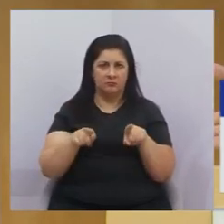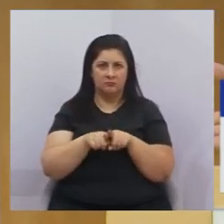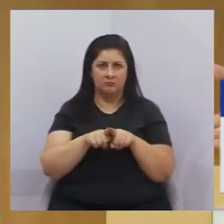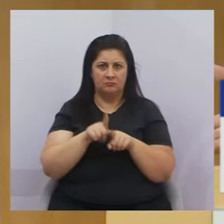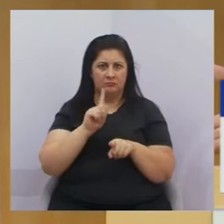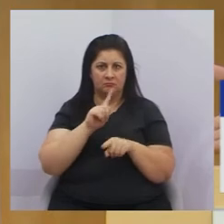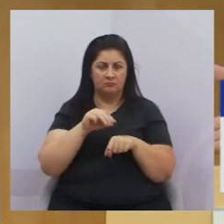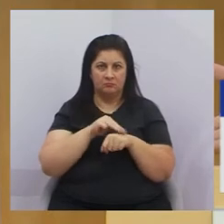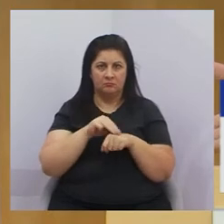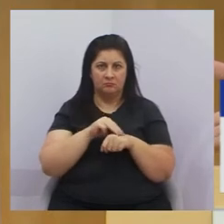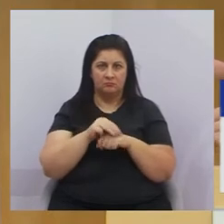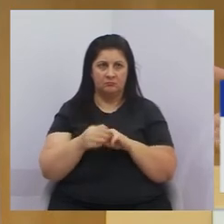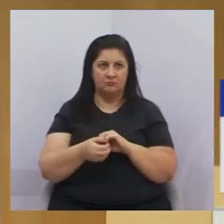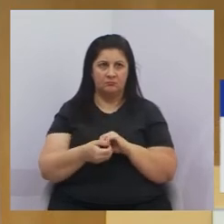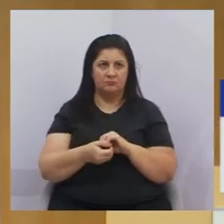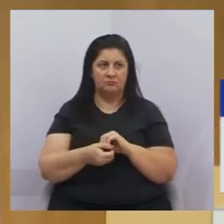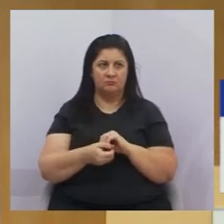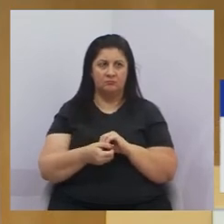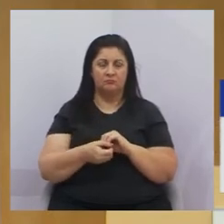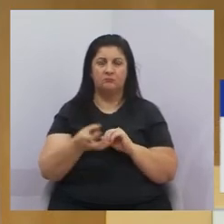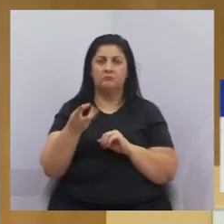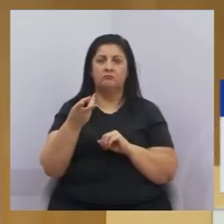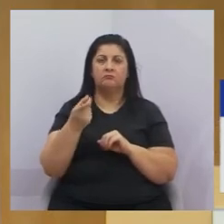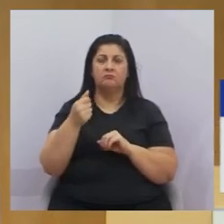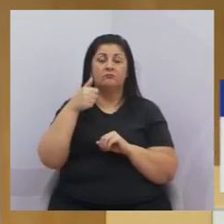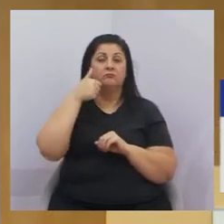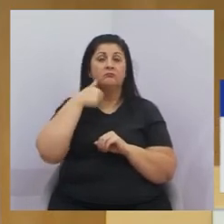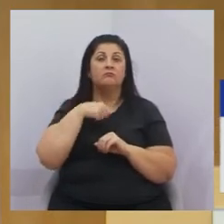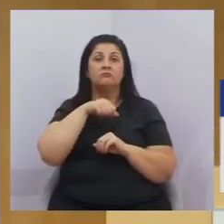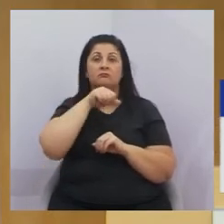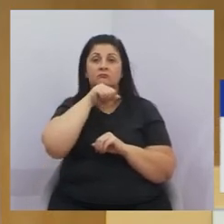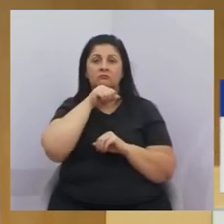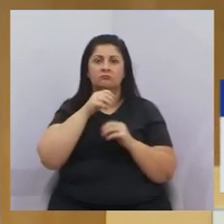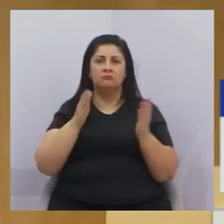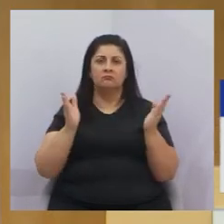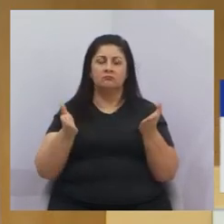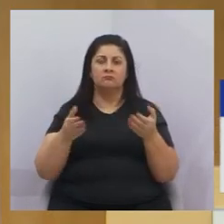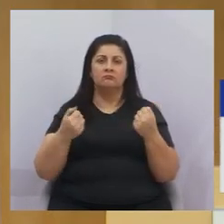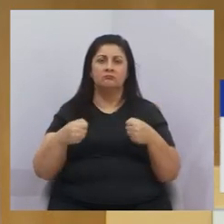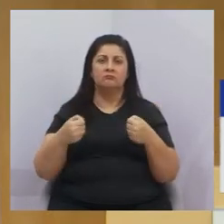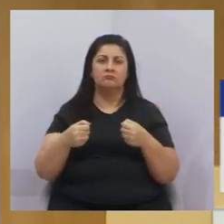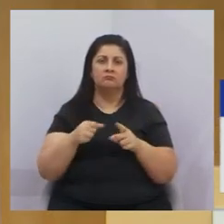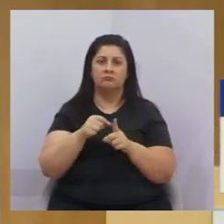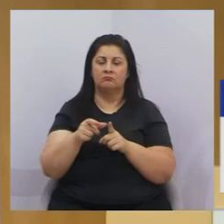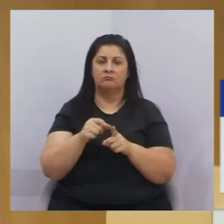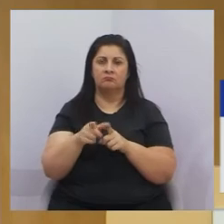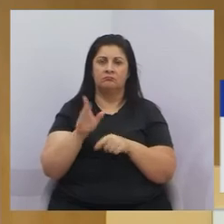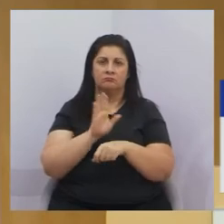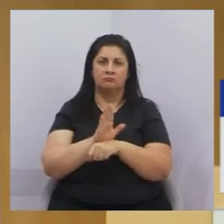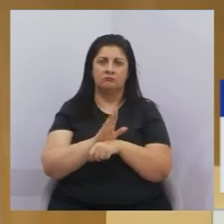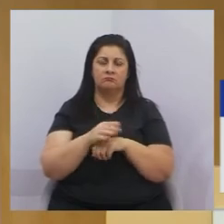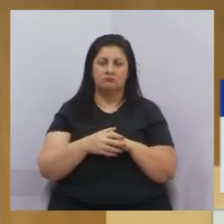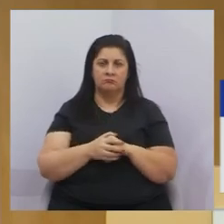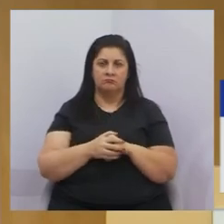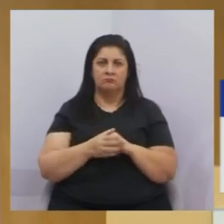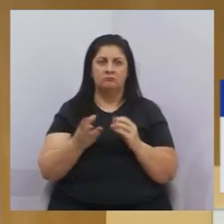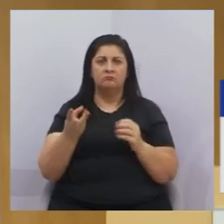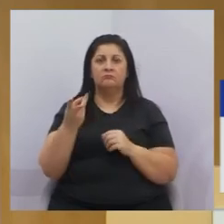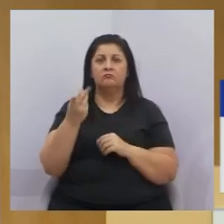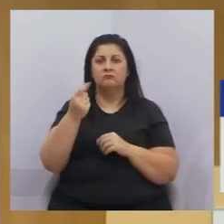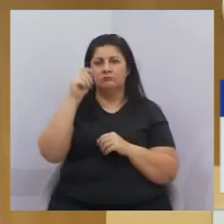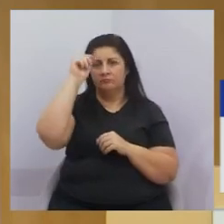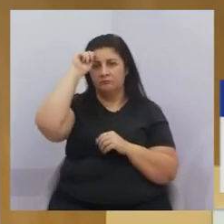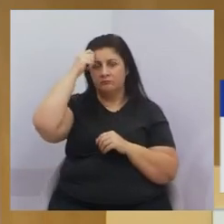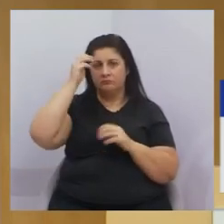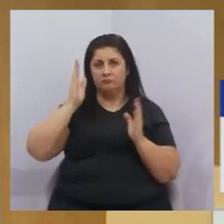casa? Quantas mães nesse momento estão aí precisando do auxílio aluguel? Quantos negros que estão aí